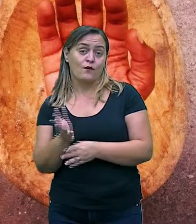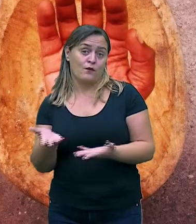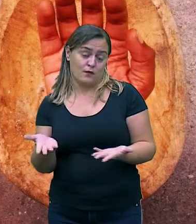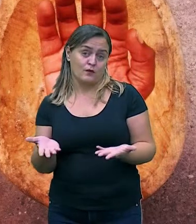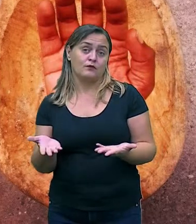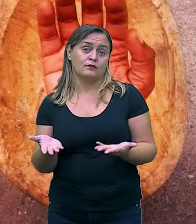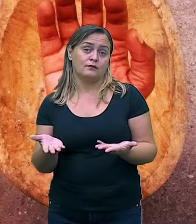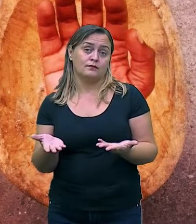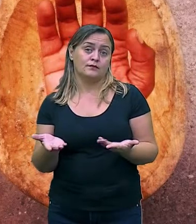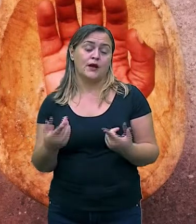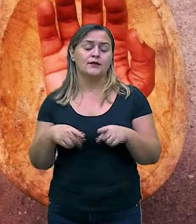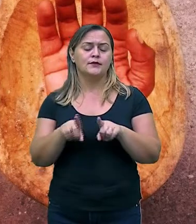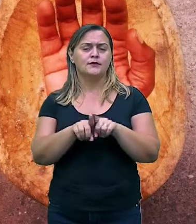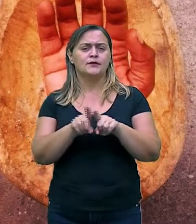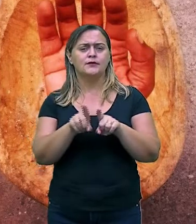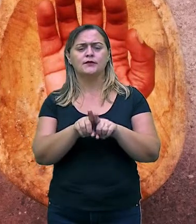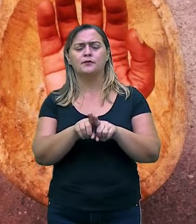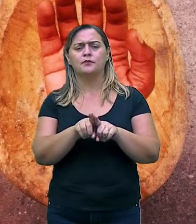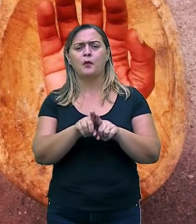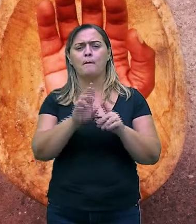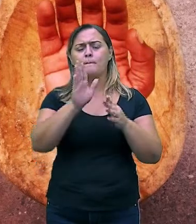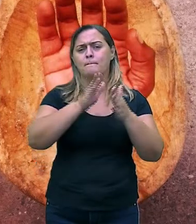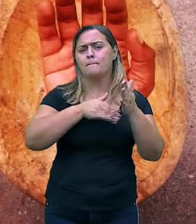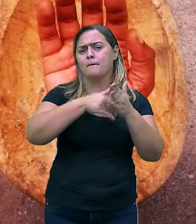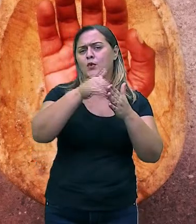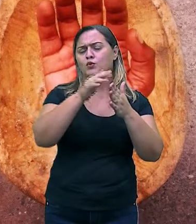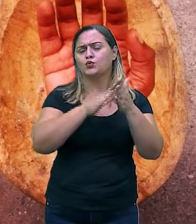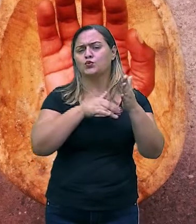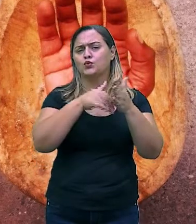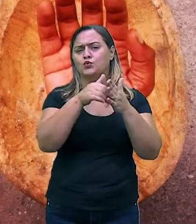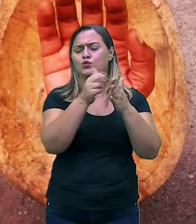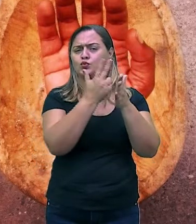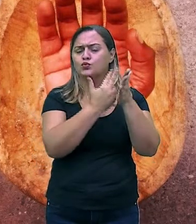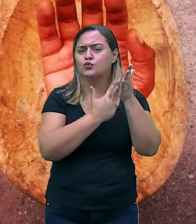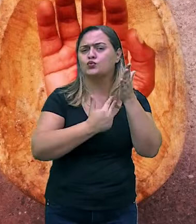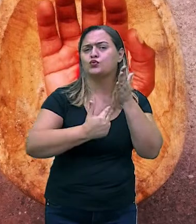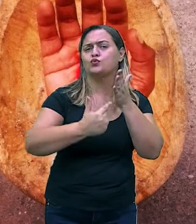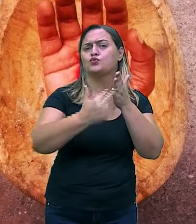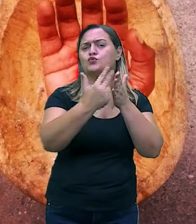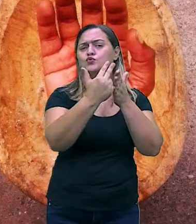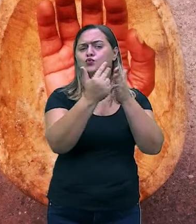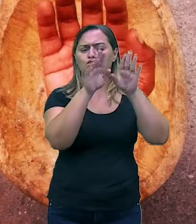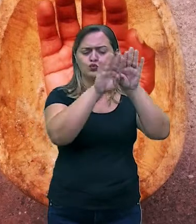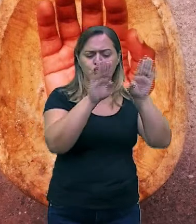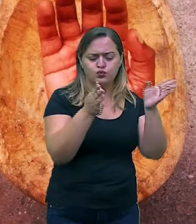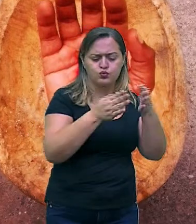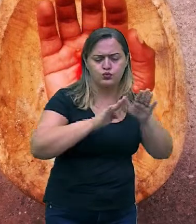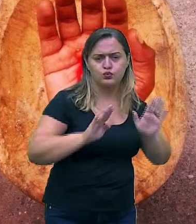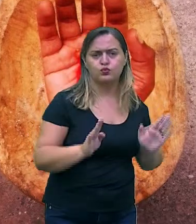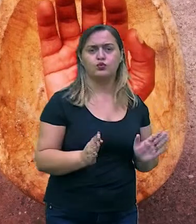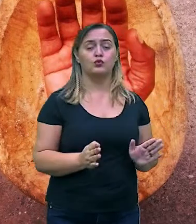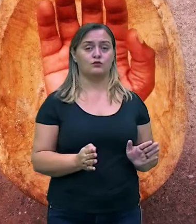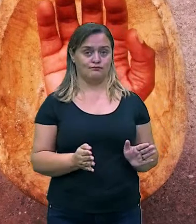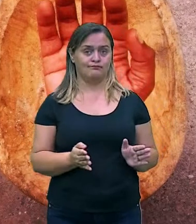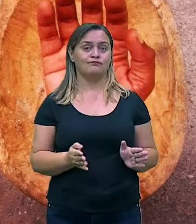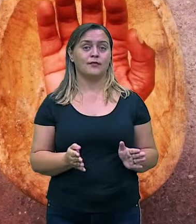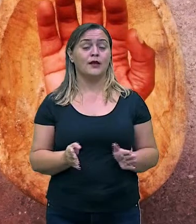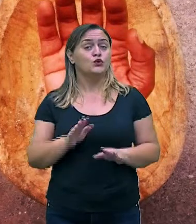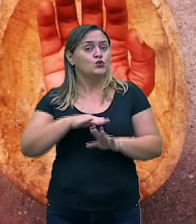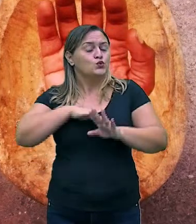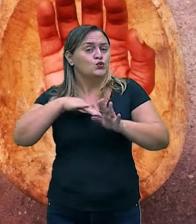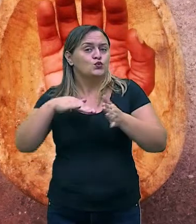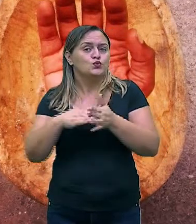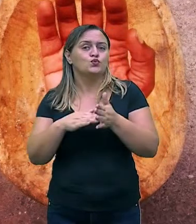também nas pinturas, nas gravuras, nas esculturas. Então,